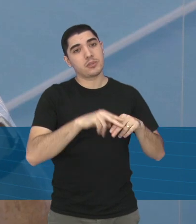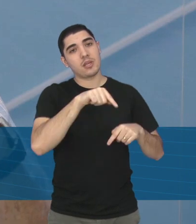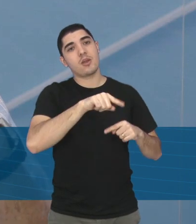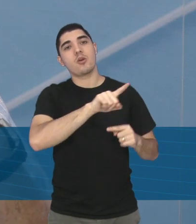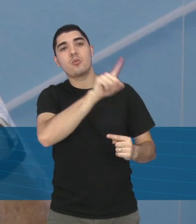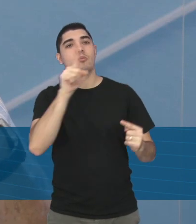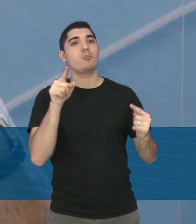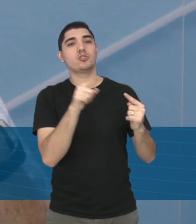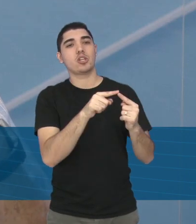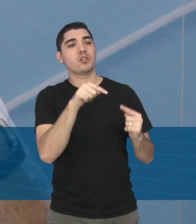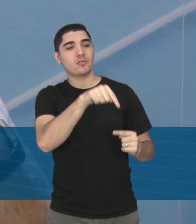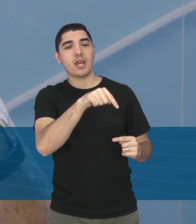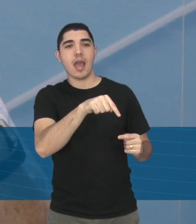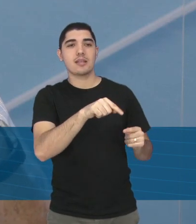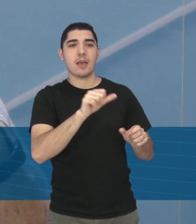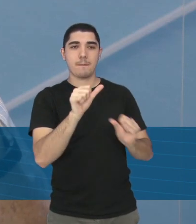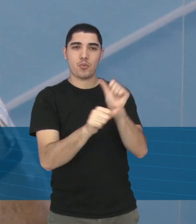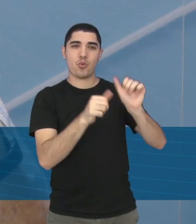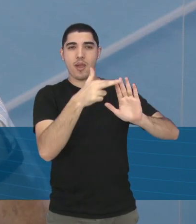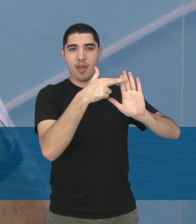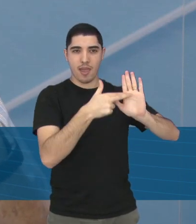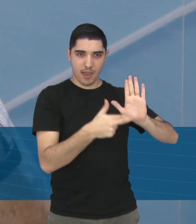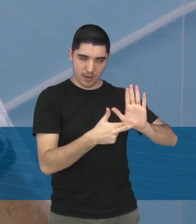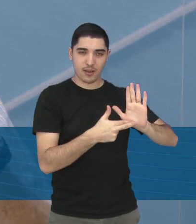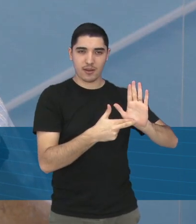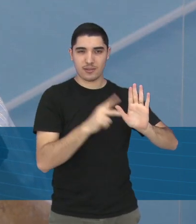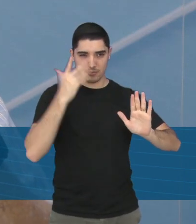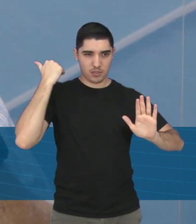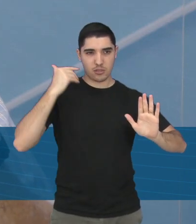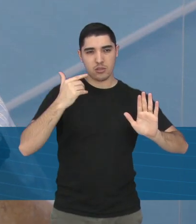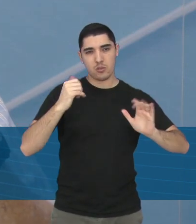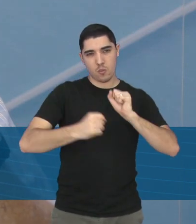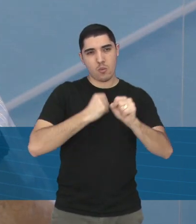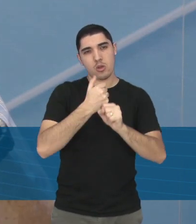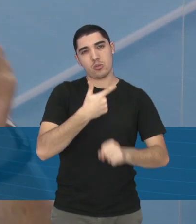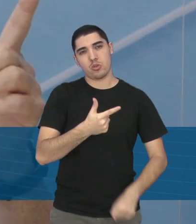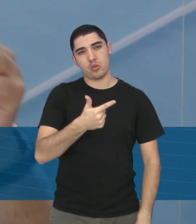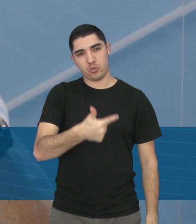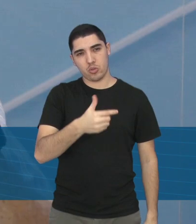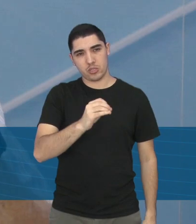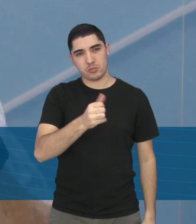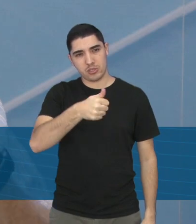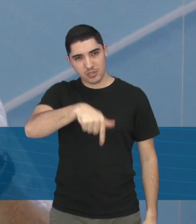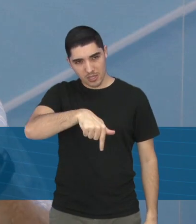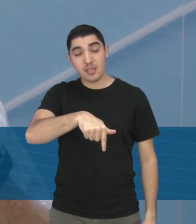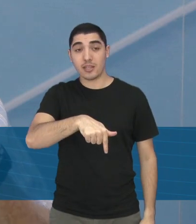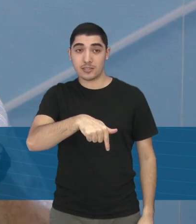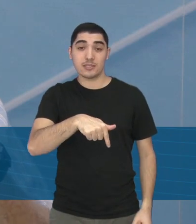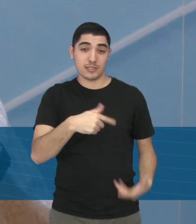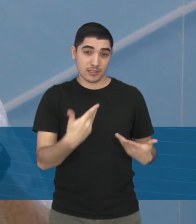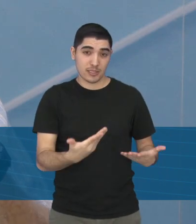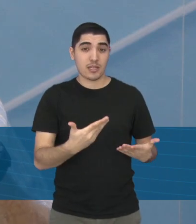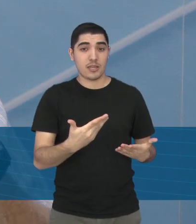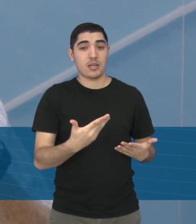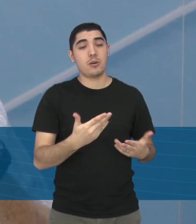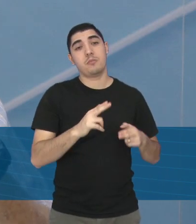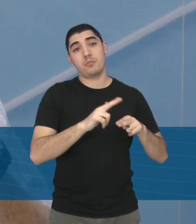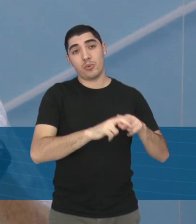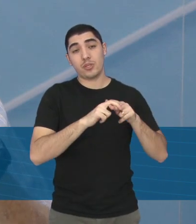grande objetivo dessa mudança trabalhista de 2017, apesar dela ter trazido